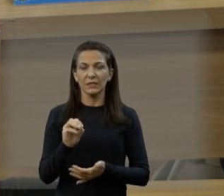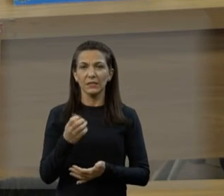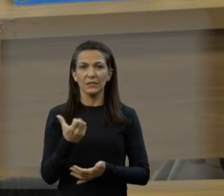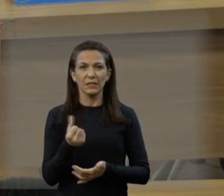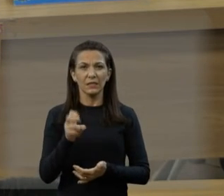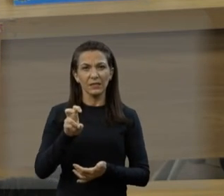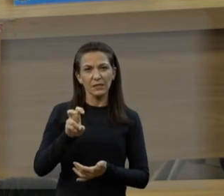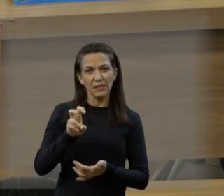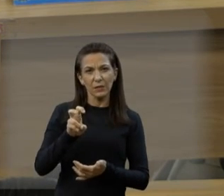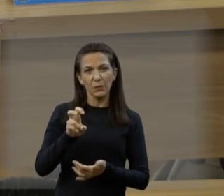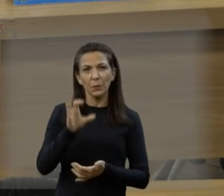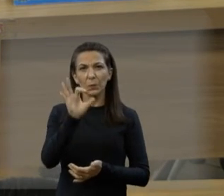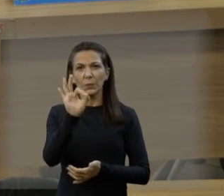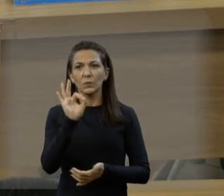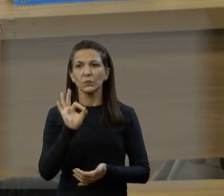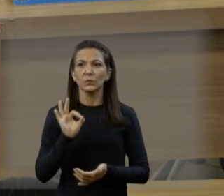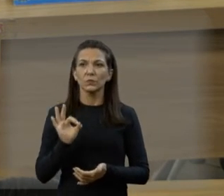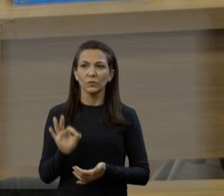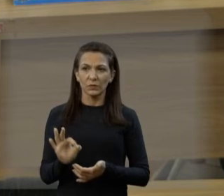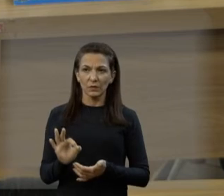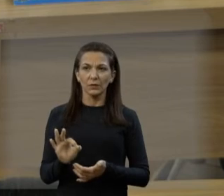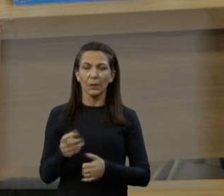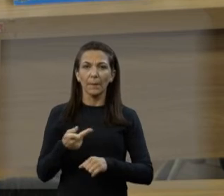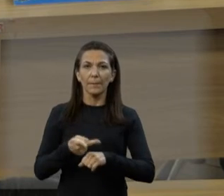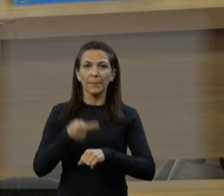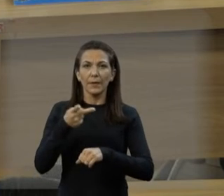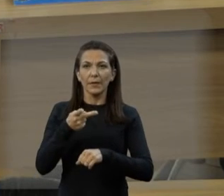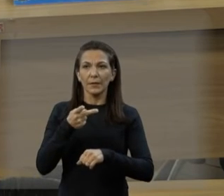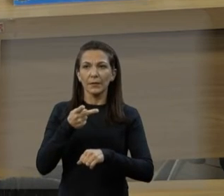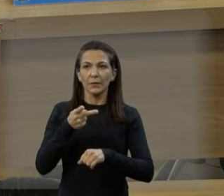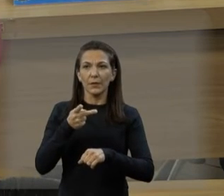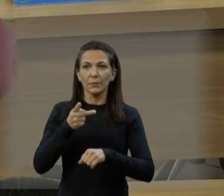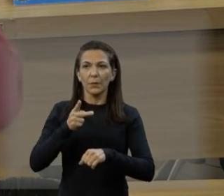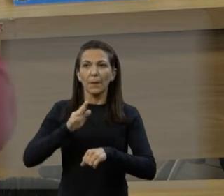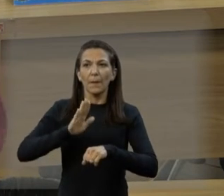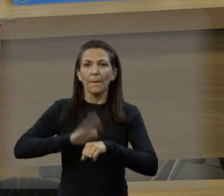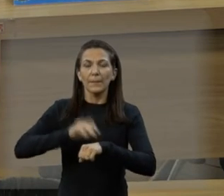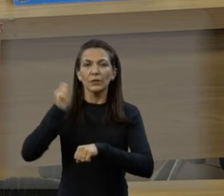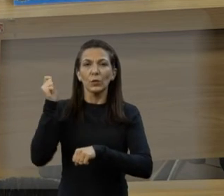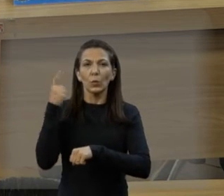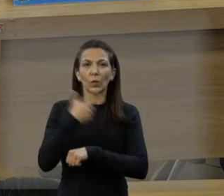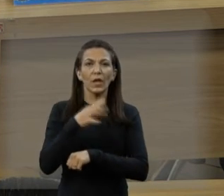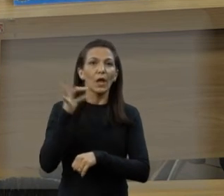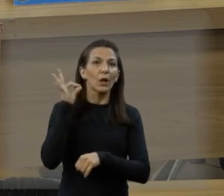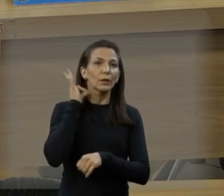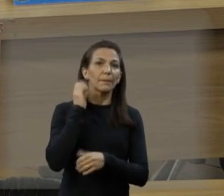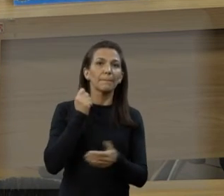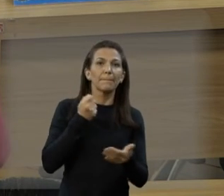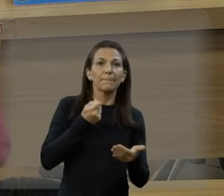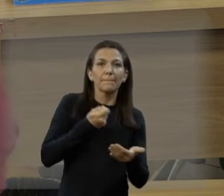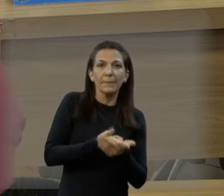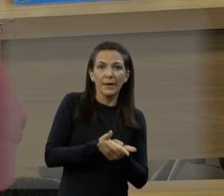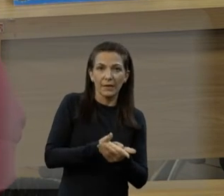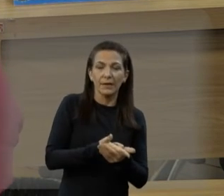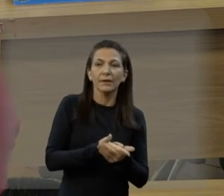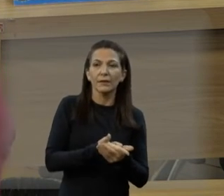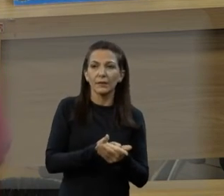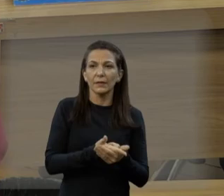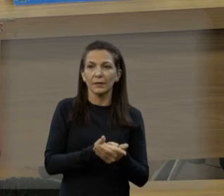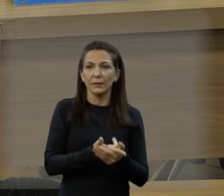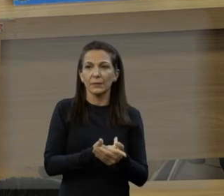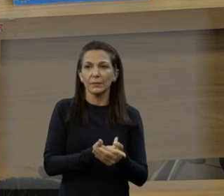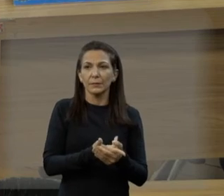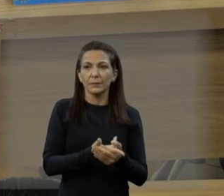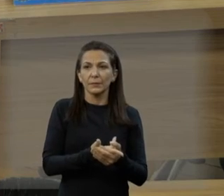65 né presidente Esse é um prêmio maior do que as loterias pagam a quem